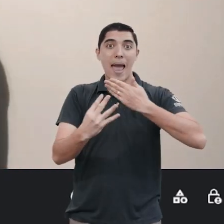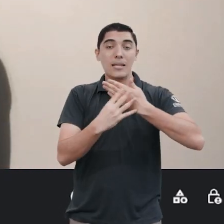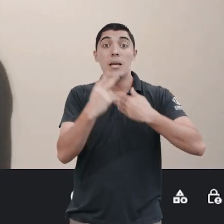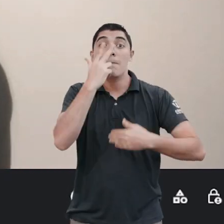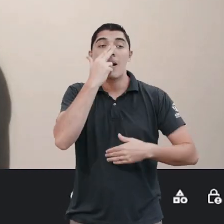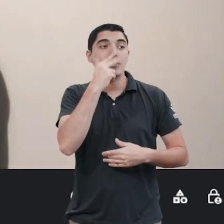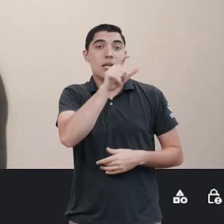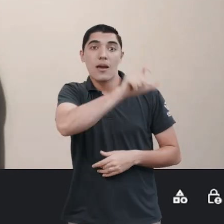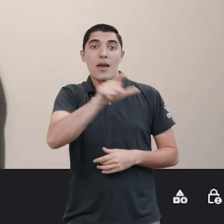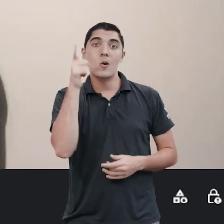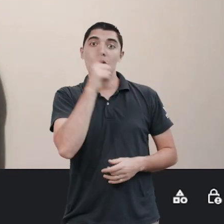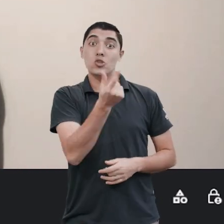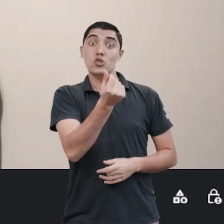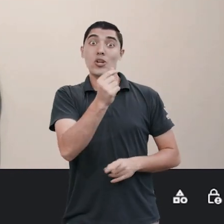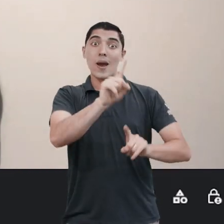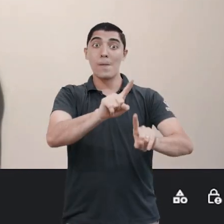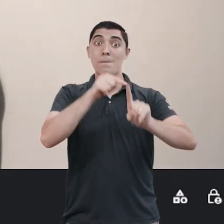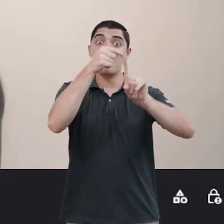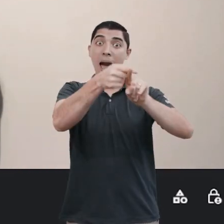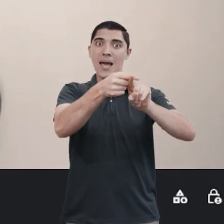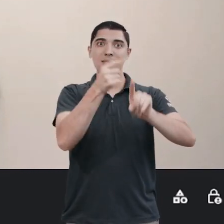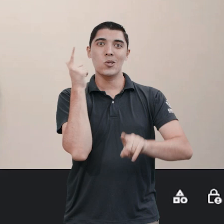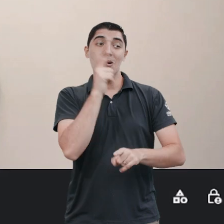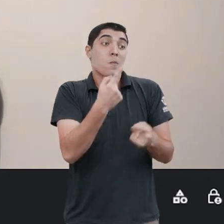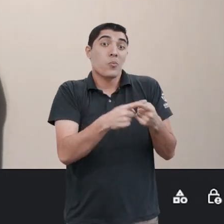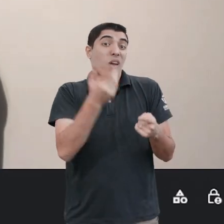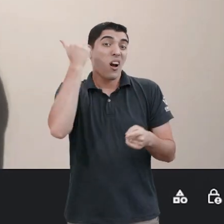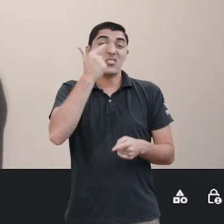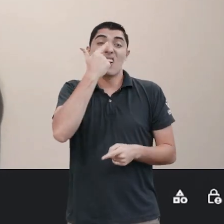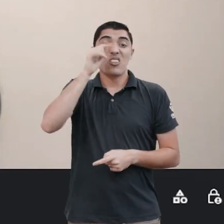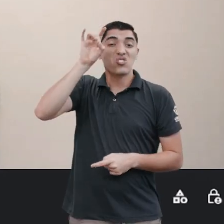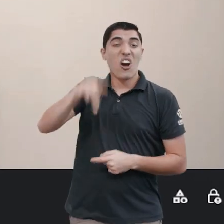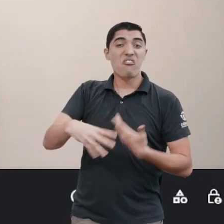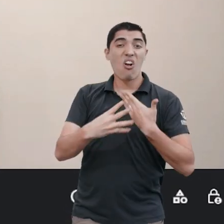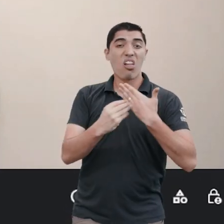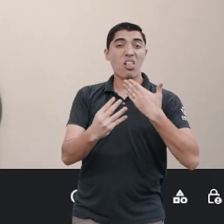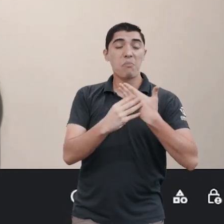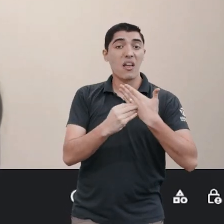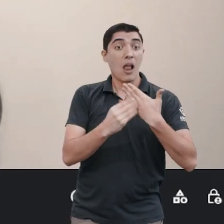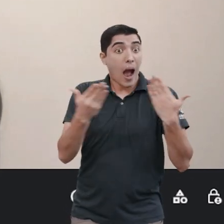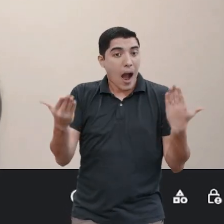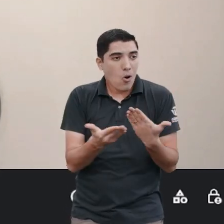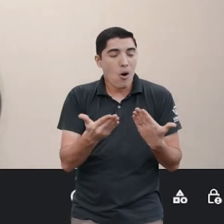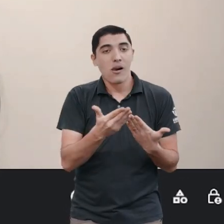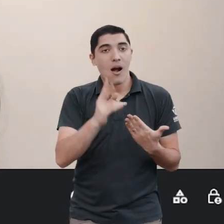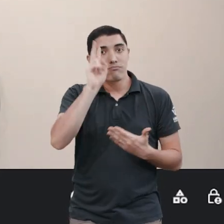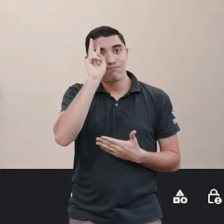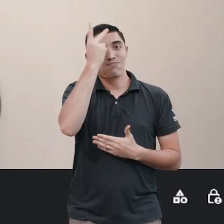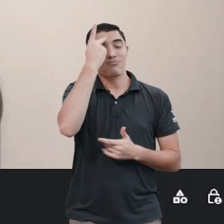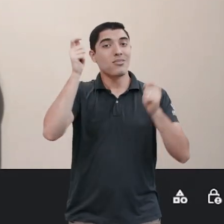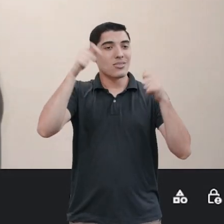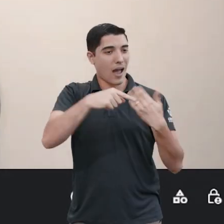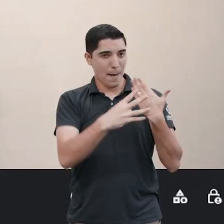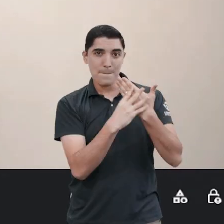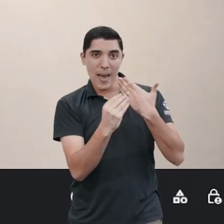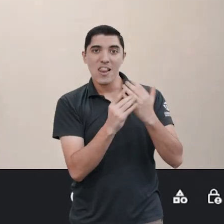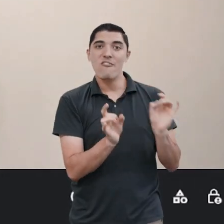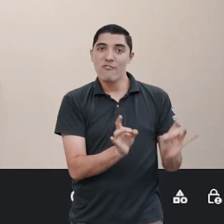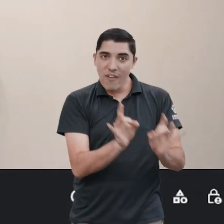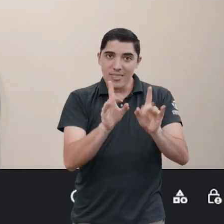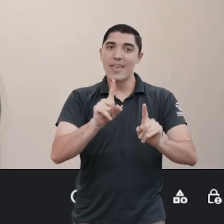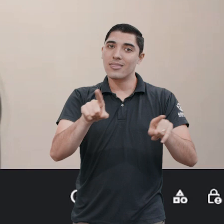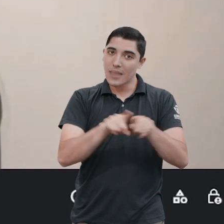gerou uma renda extra para essas famílias, o que possibilitou que elas permanecessem em seus locais de origem.